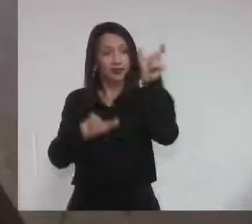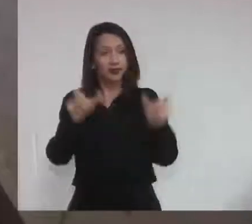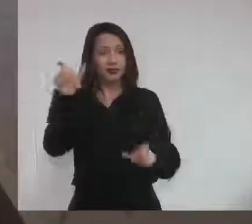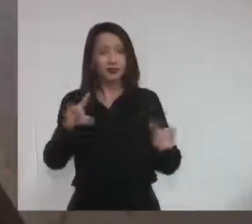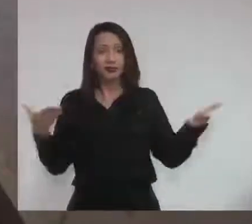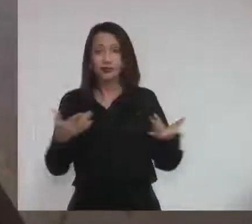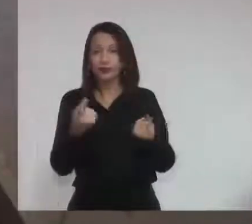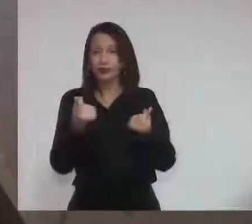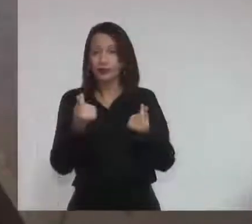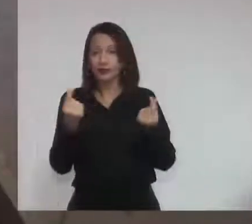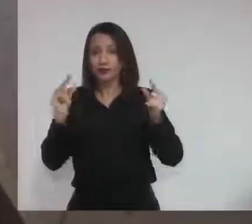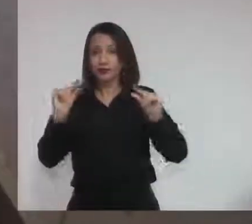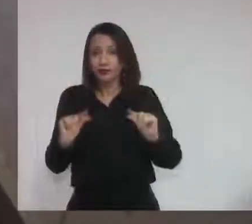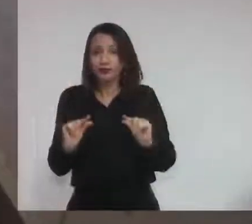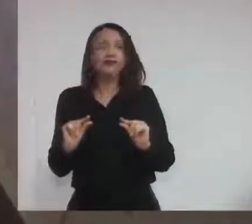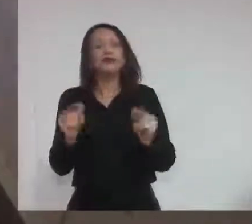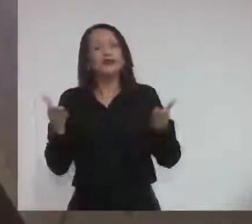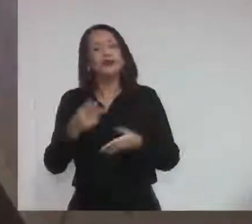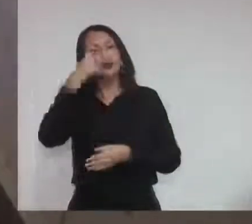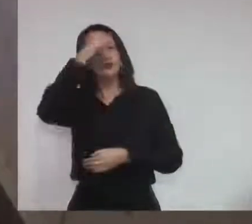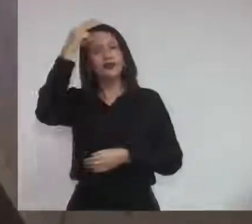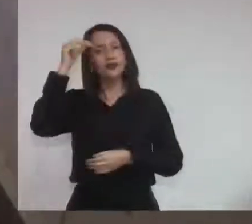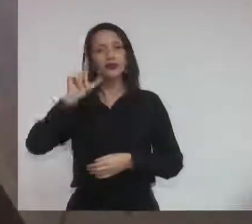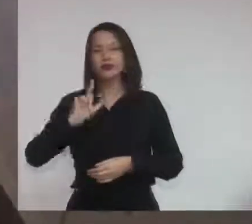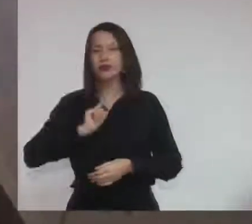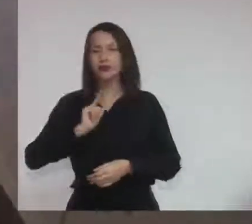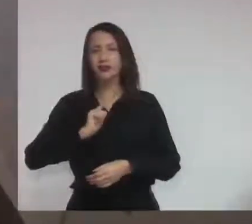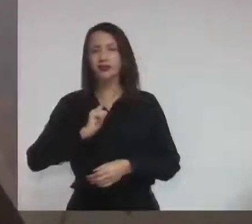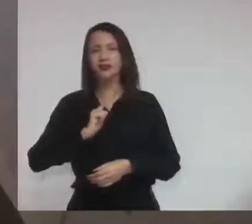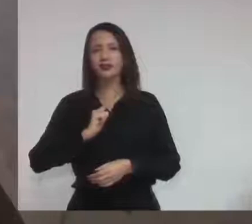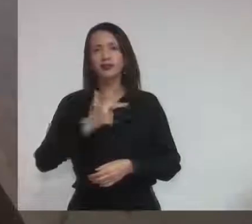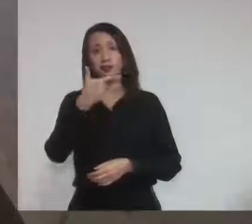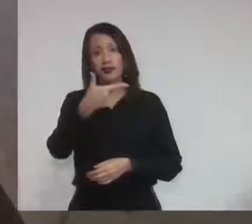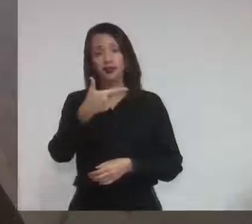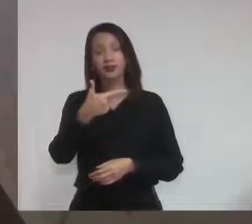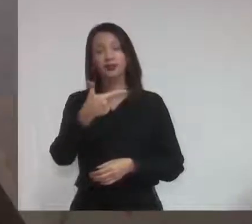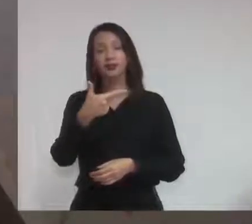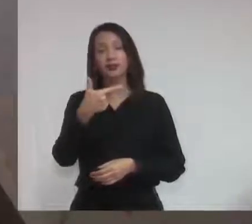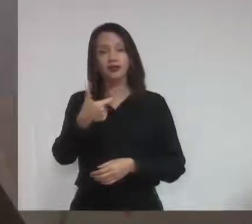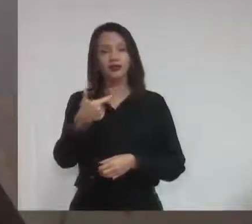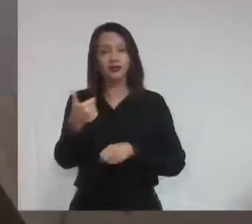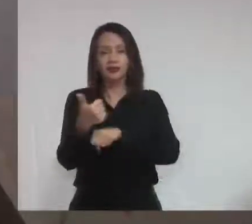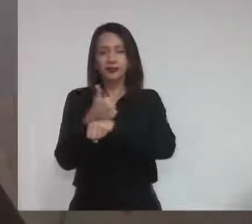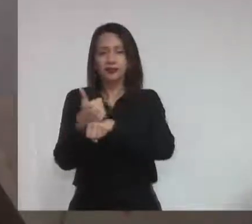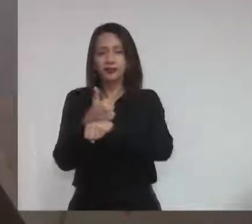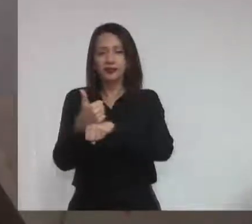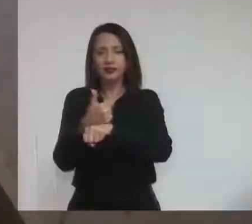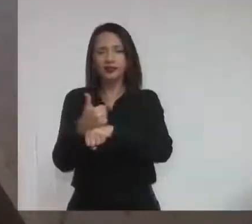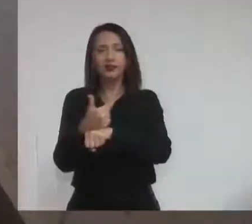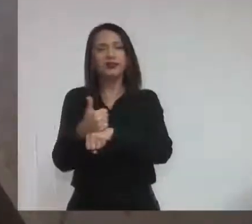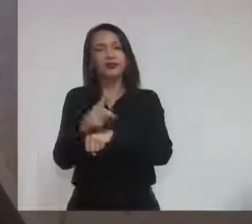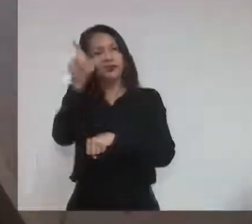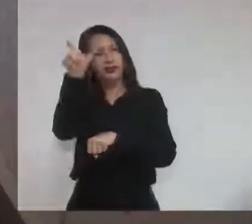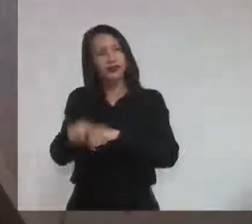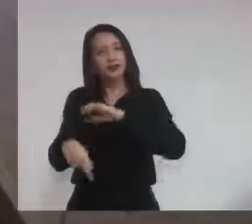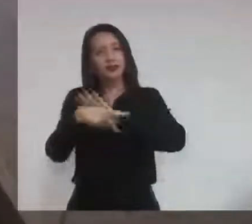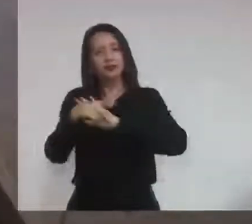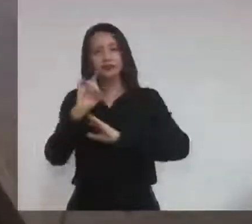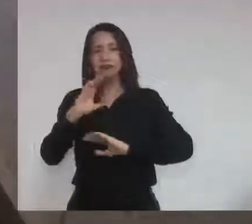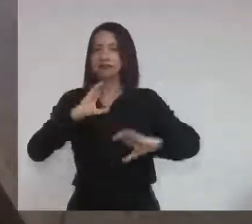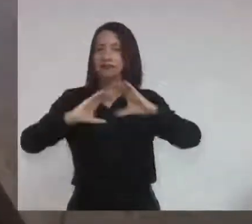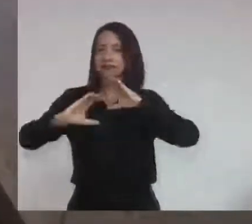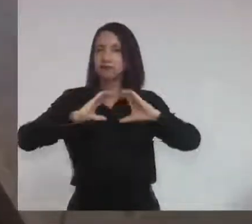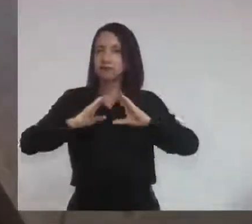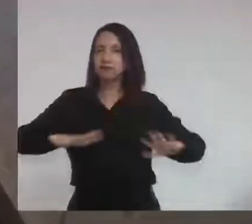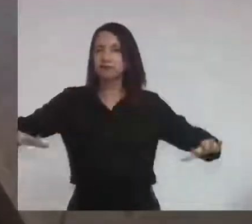escassez de recursos, a prefeitura hoje tem 2 jornalistas, 2 profissionais, que não digo nem de comunicação de